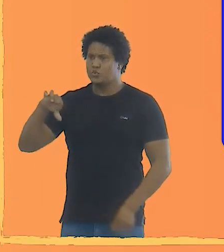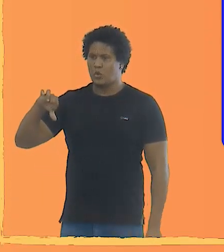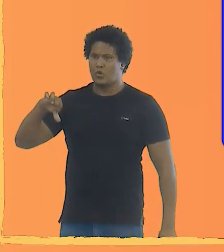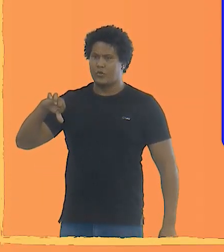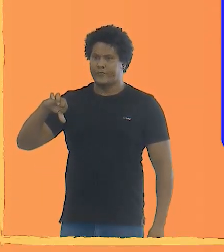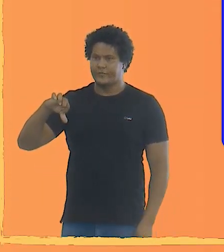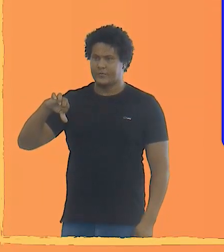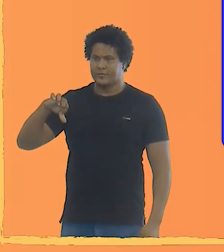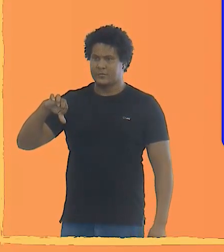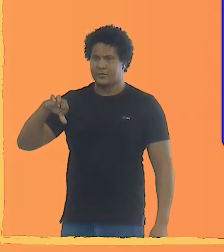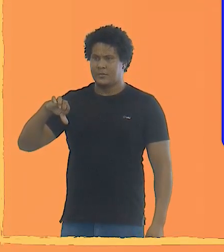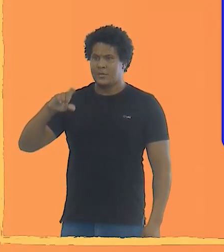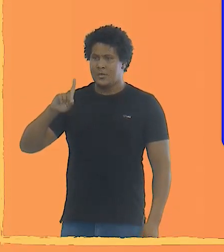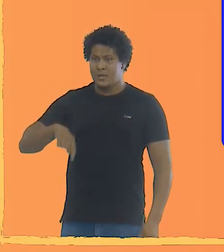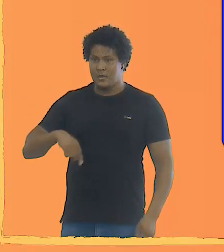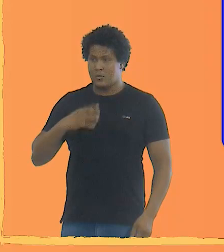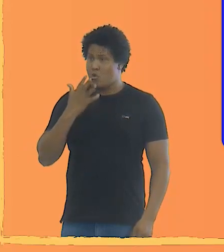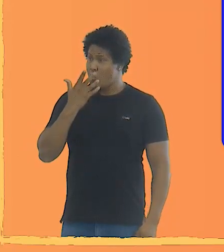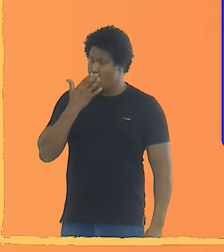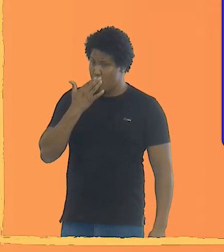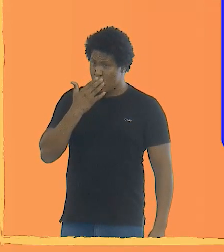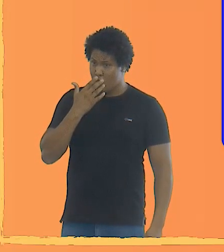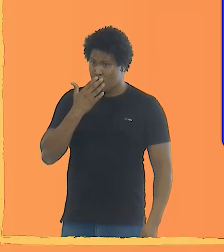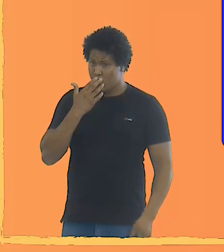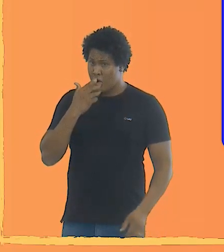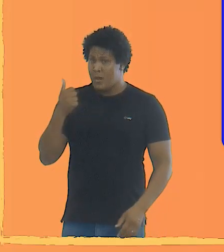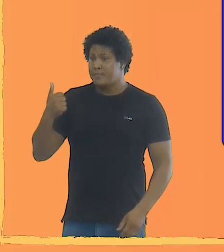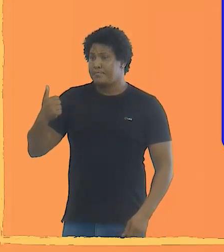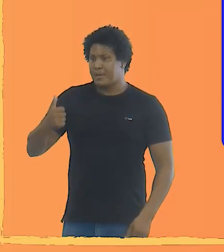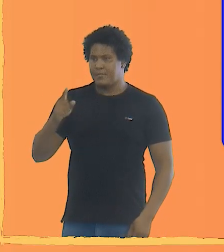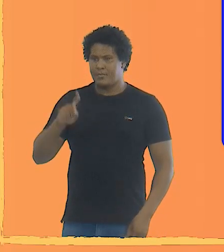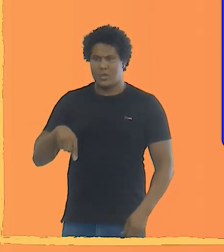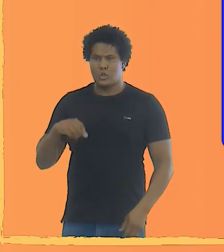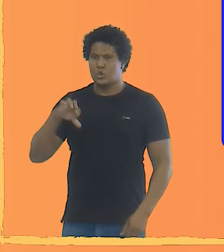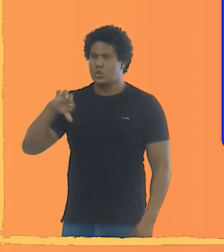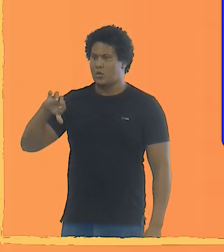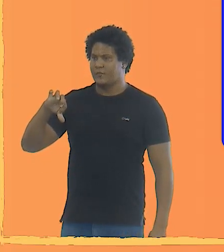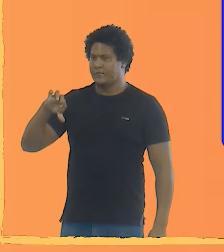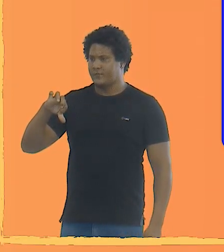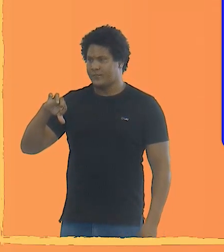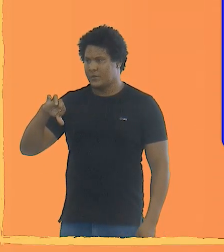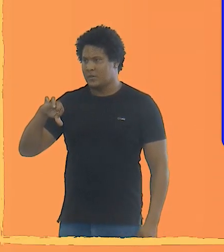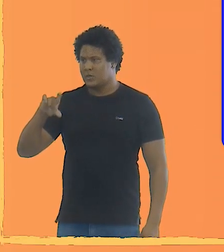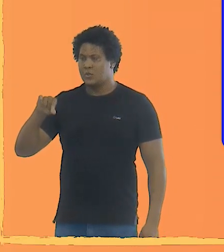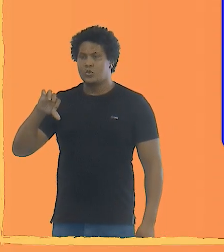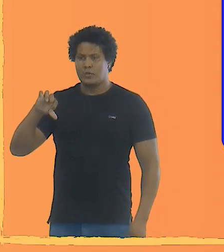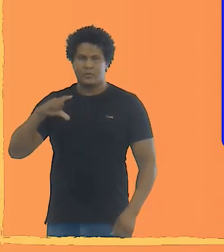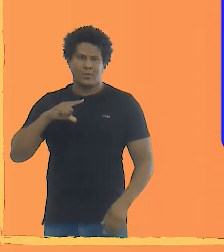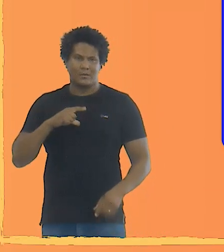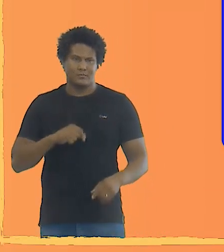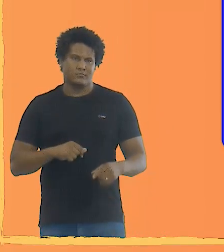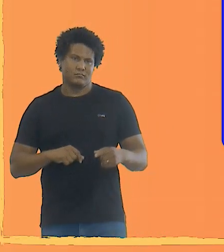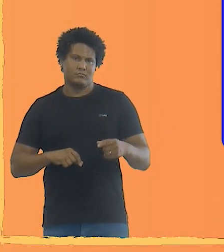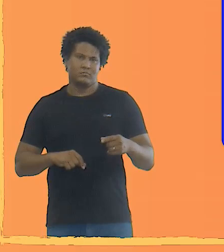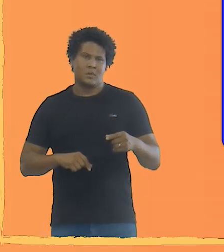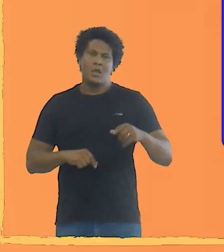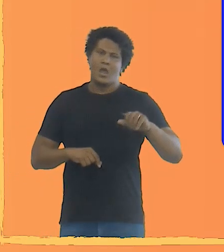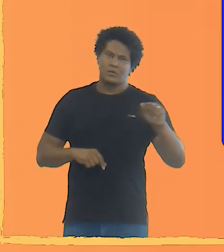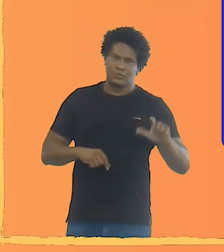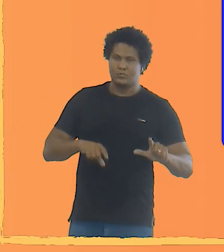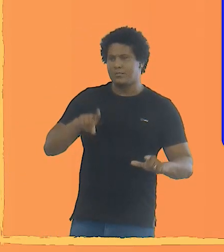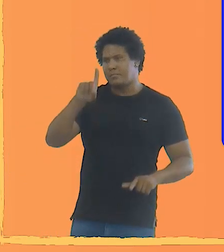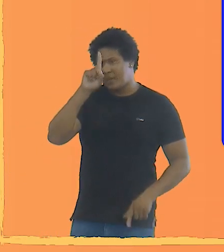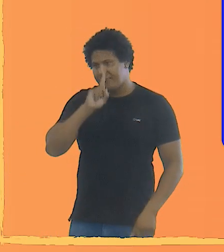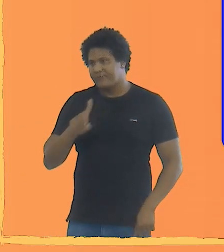cores primárias, são 9 possibilidades. São 3 cores, azul, amarelo e vermelho, cada cor com